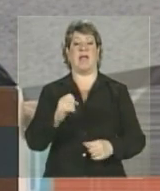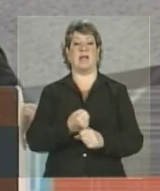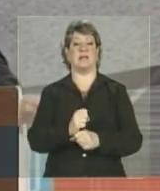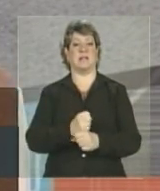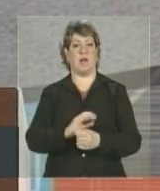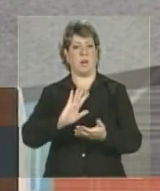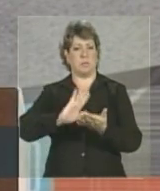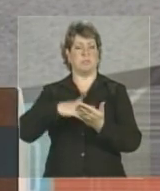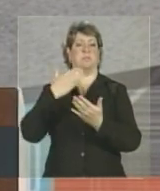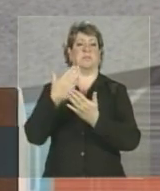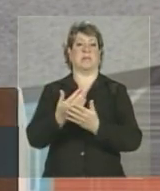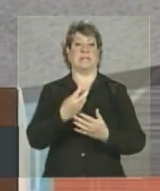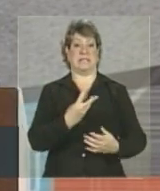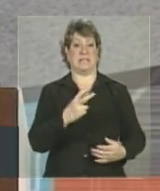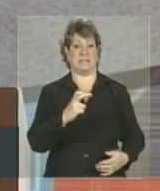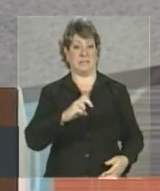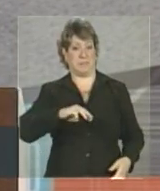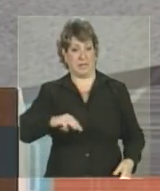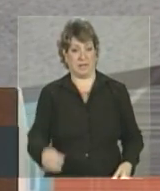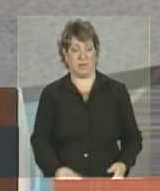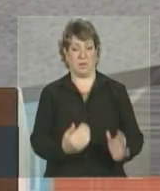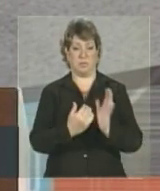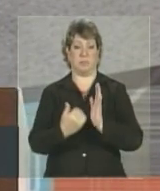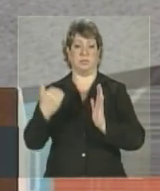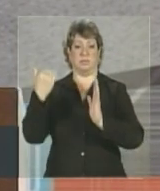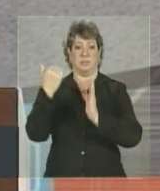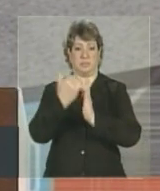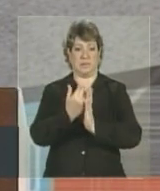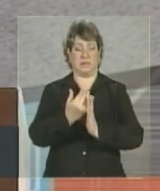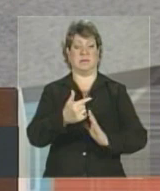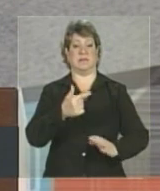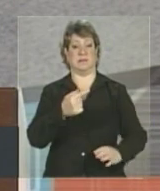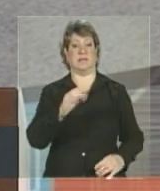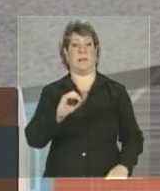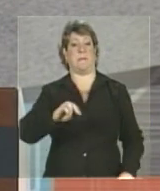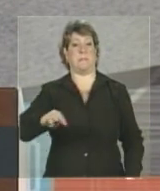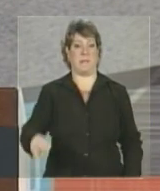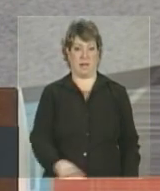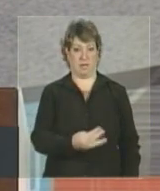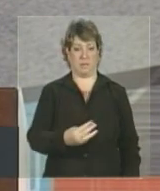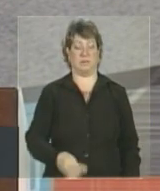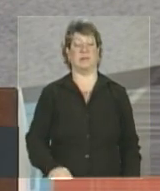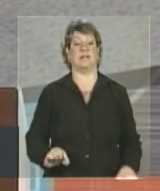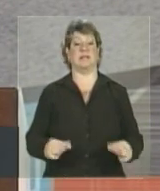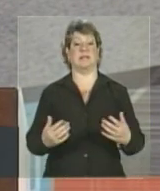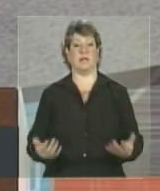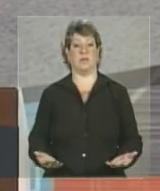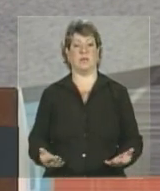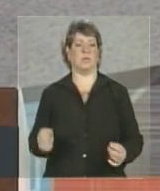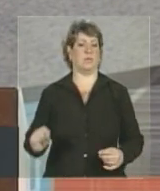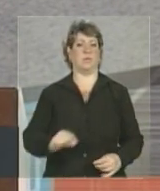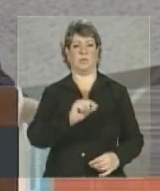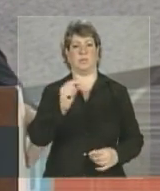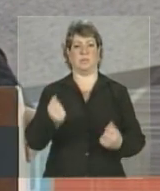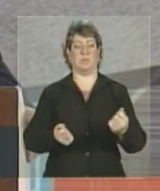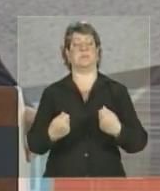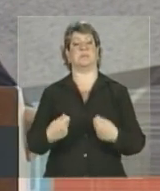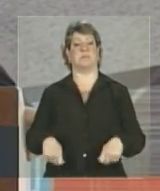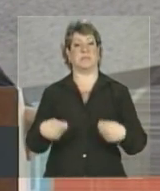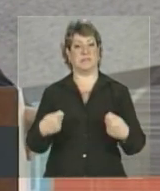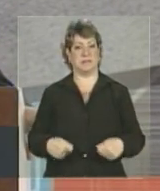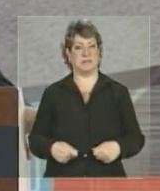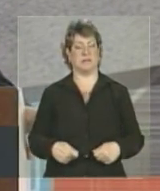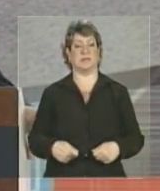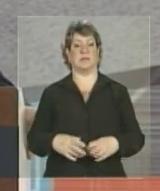anos, de 35 milhões para 70 milhões, e que, portanto, necessita